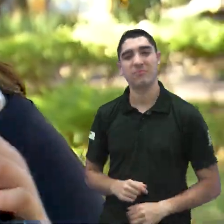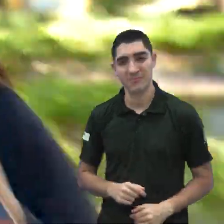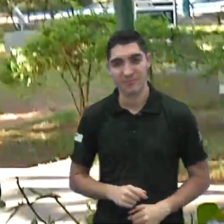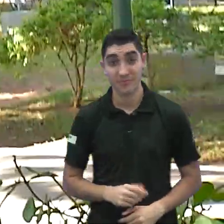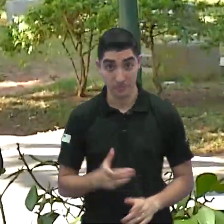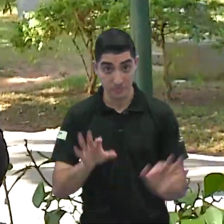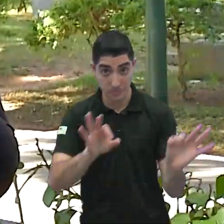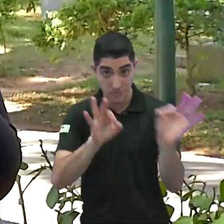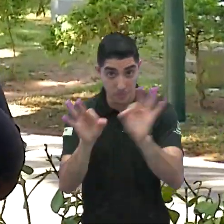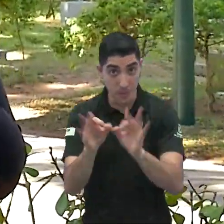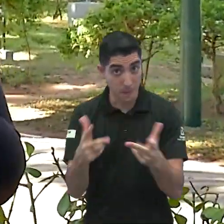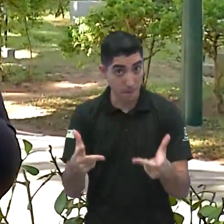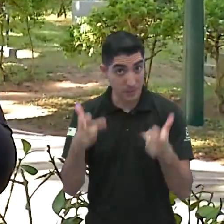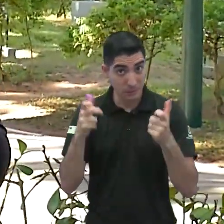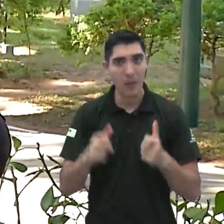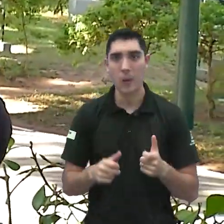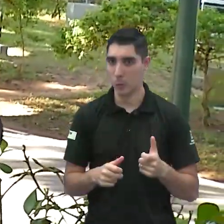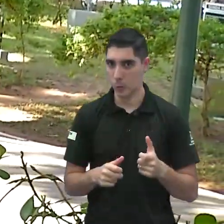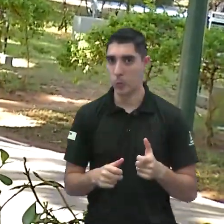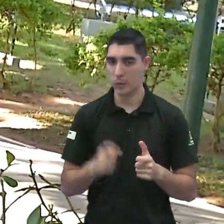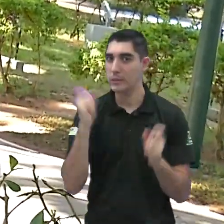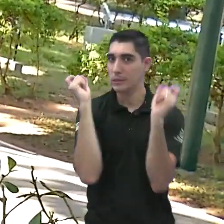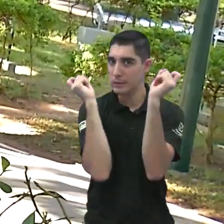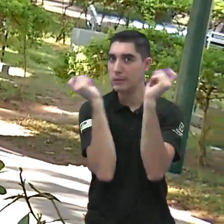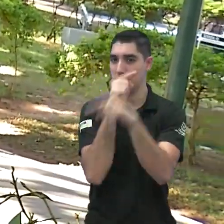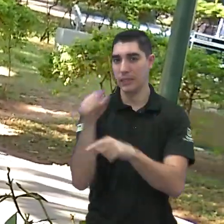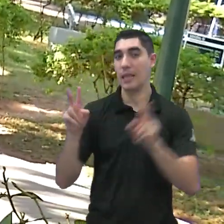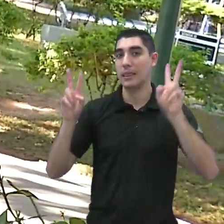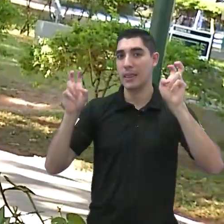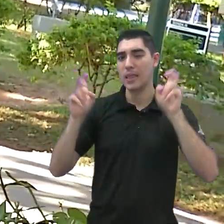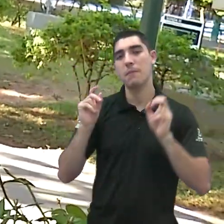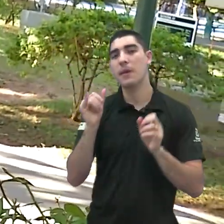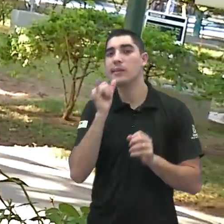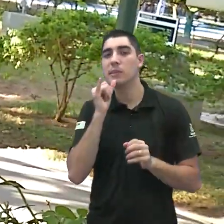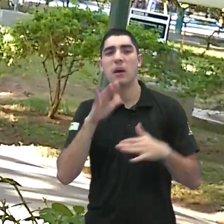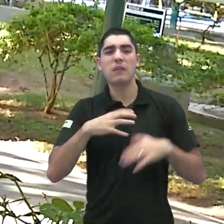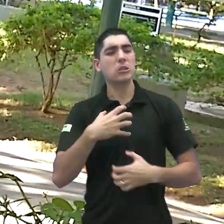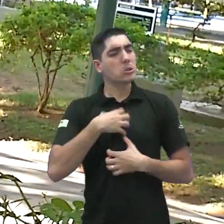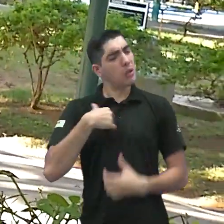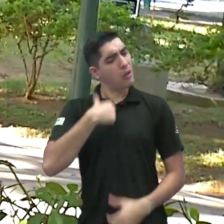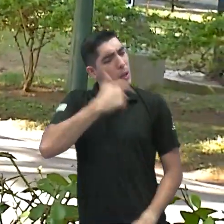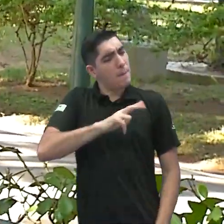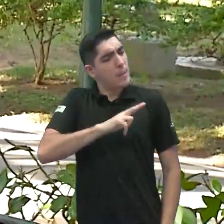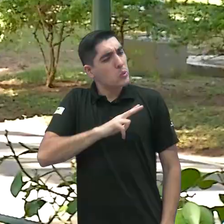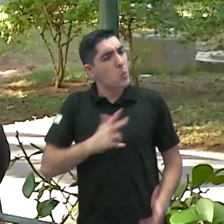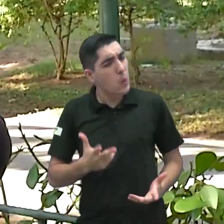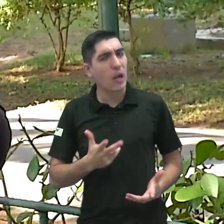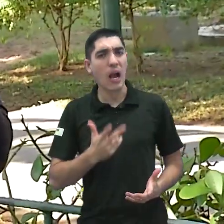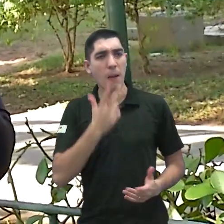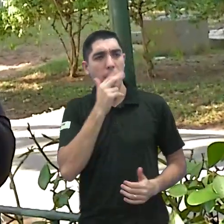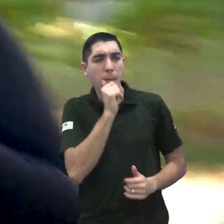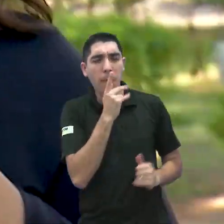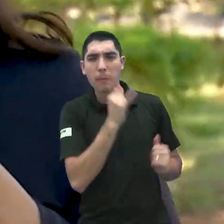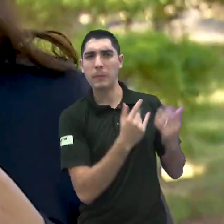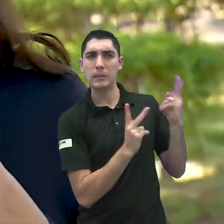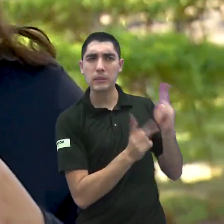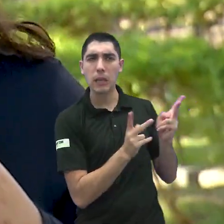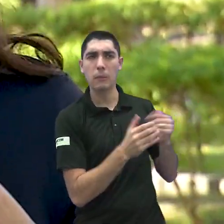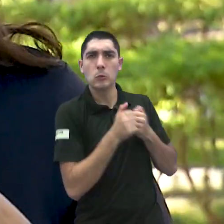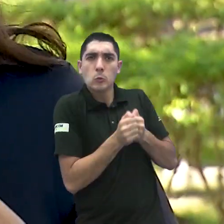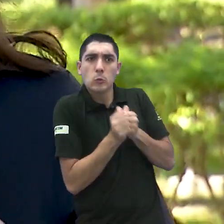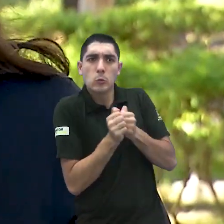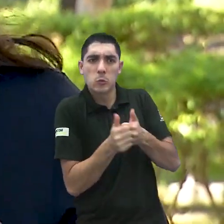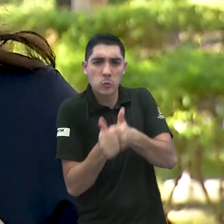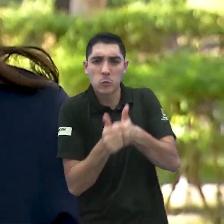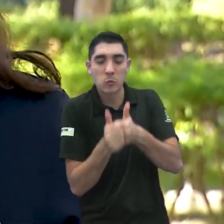Bom, pessoal, é isso aí. Deu pra perceber, né, que é difícil lidar com isso, essa questão de falta de privacidade, de superproteção, tanto pros pais